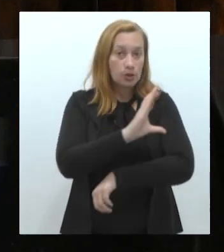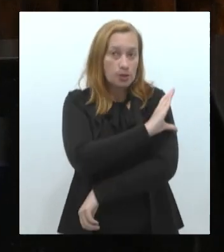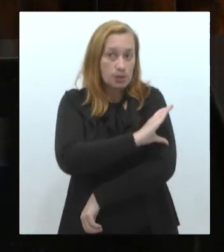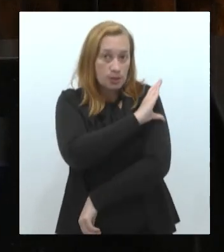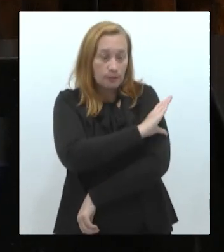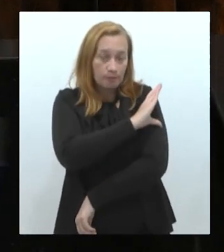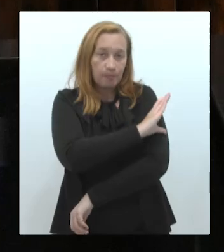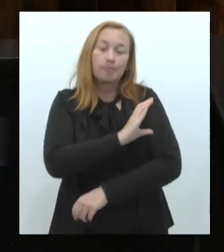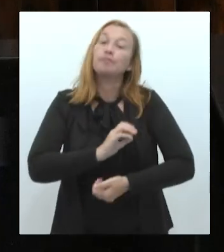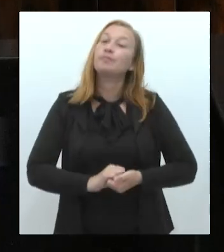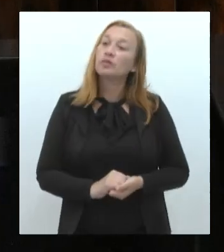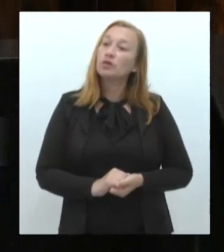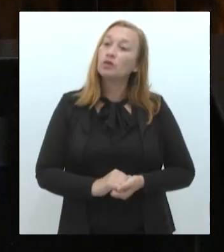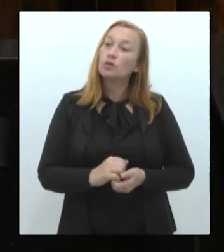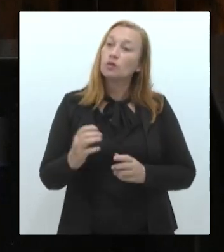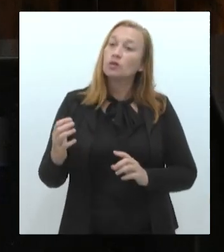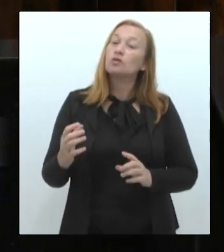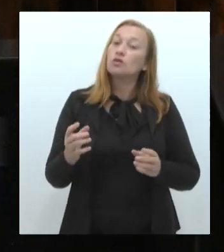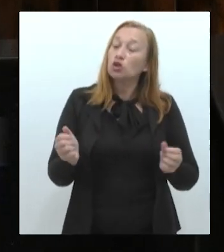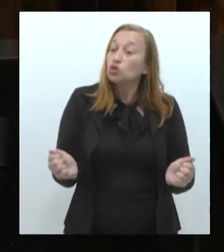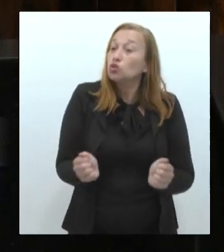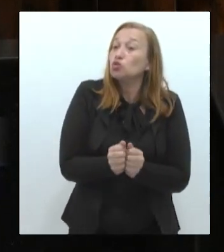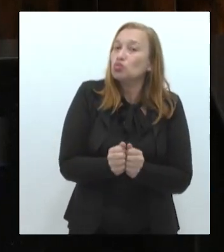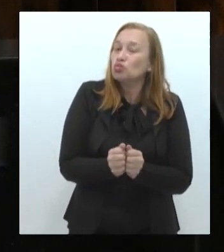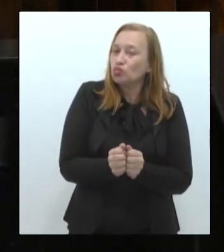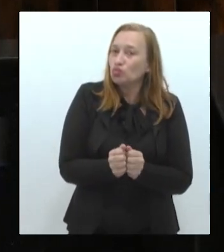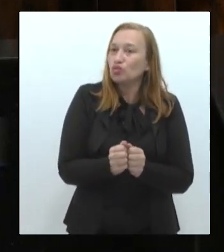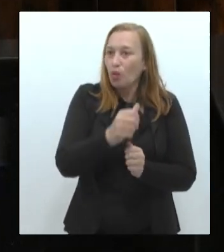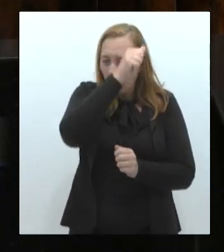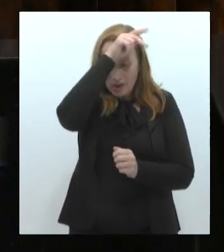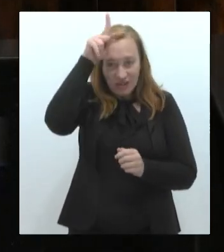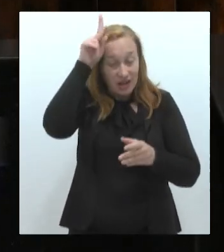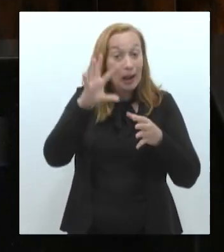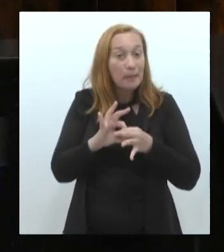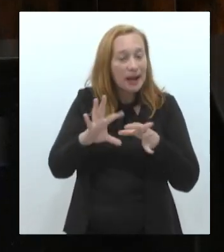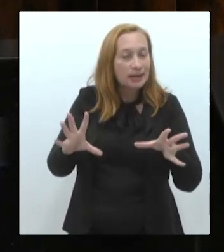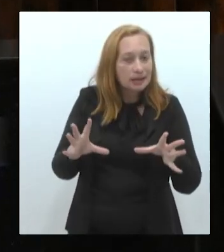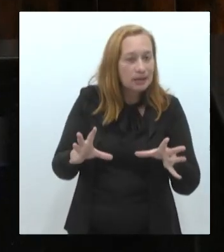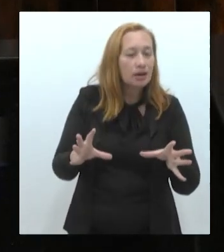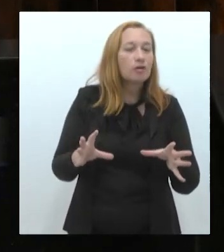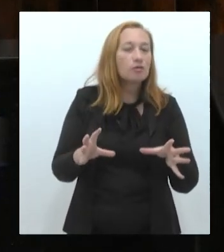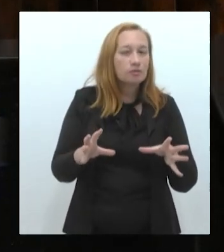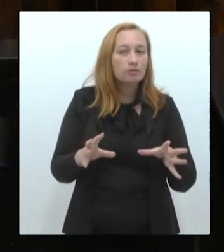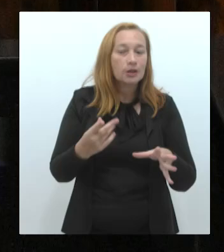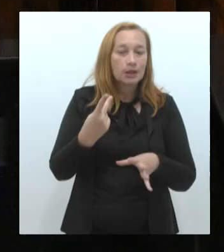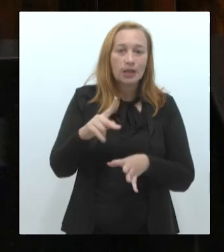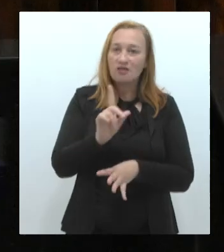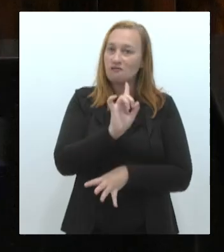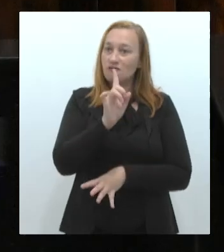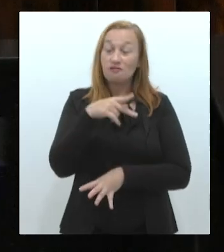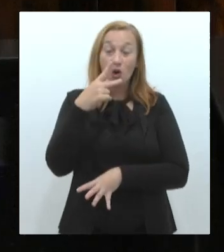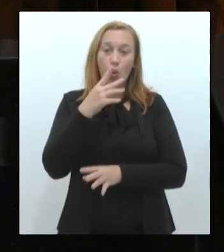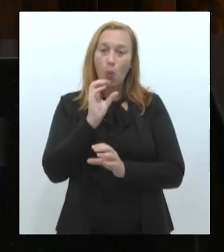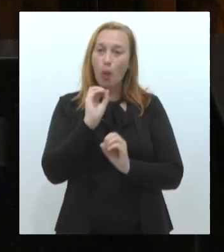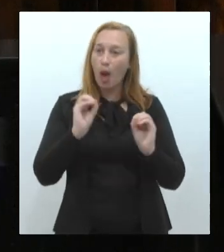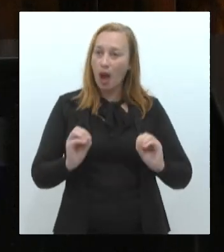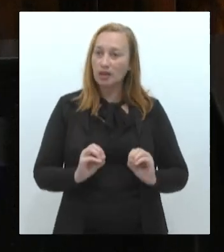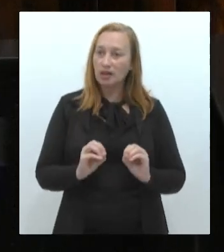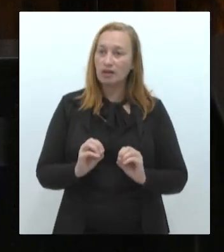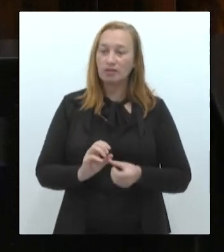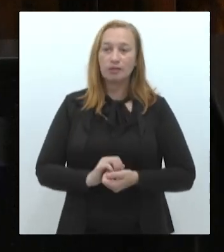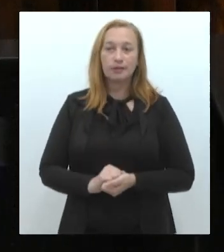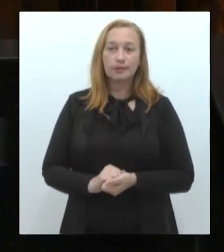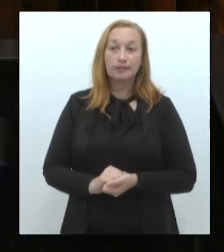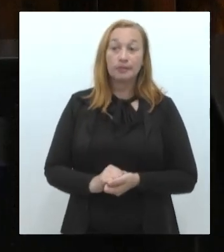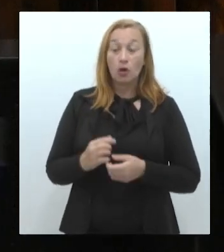em conluio com o prefeito. Com autorização do prefeito Vladimir Garotinho, ele não falou, ele se omitiu.